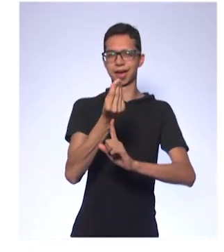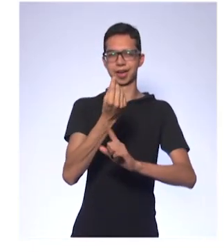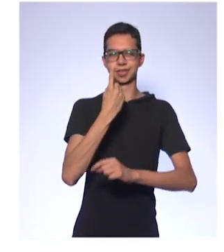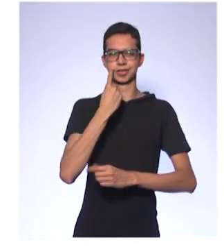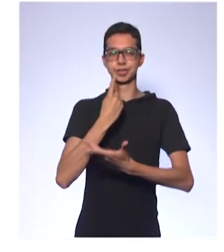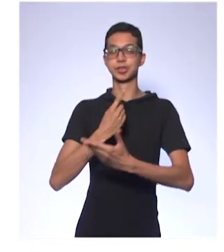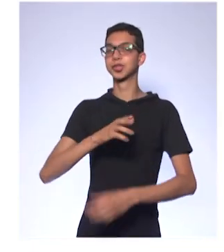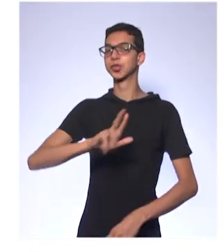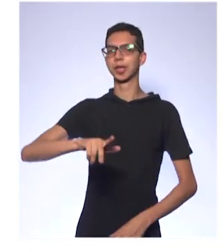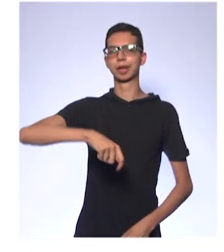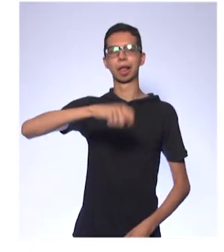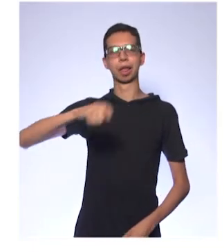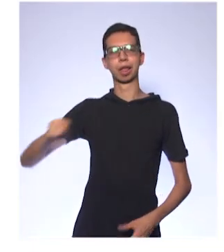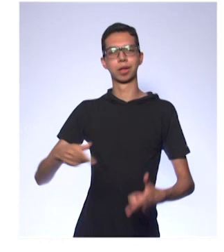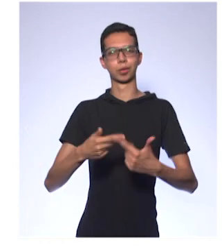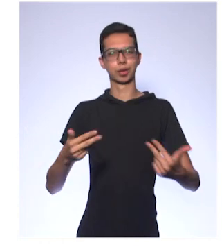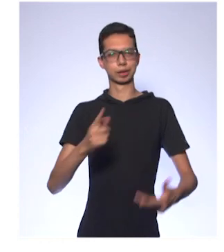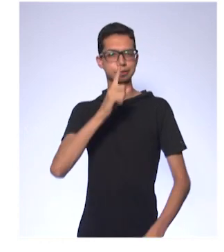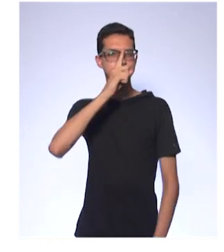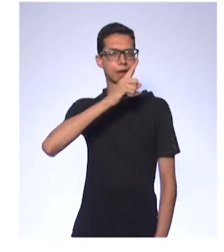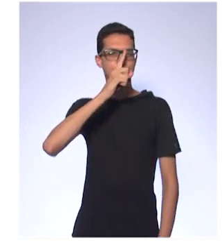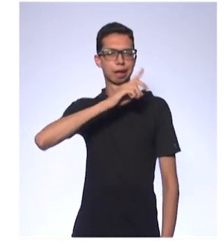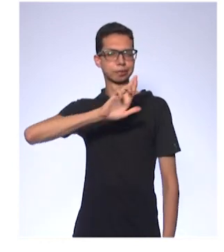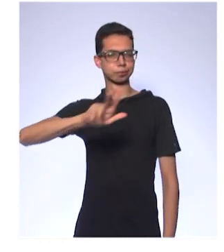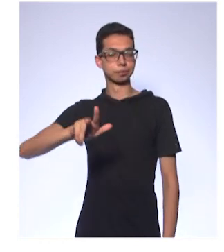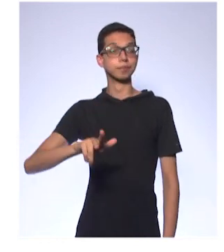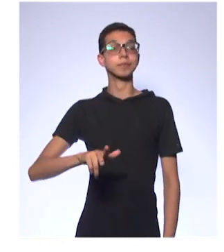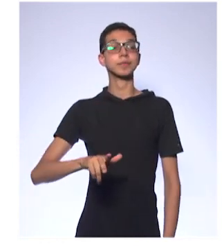arte no muro ali, né?